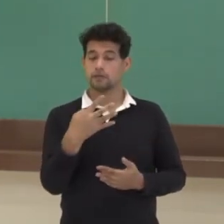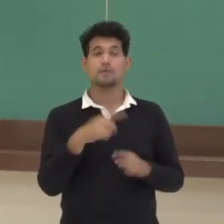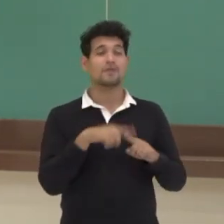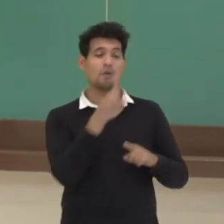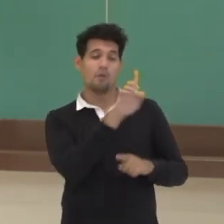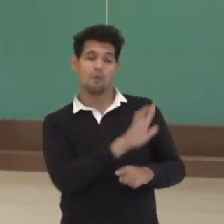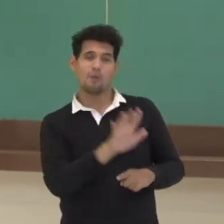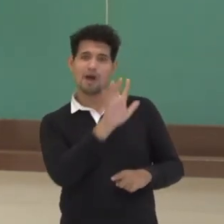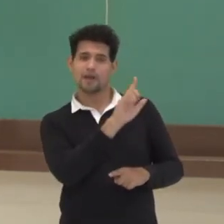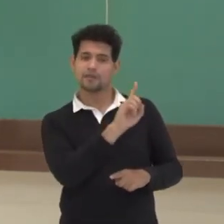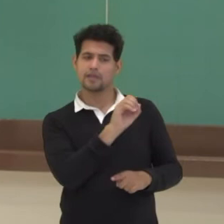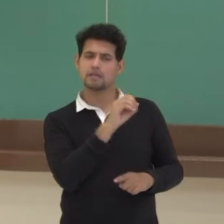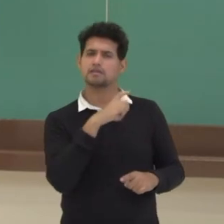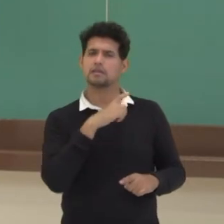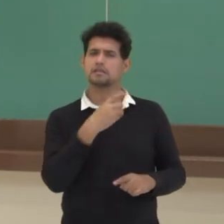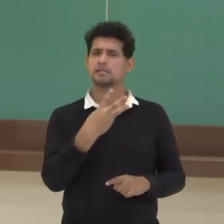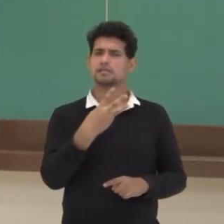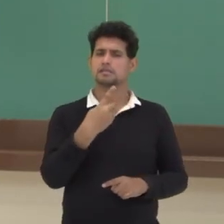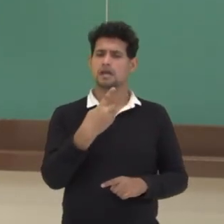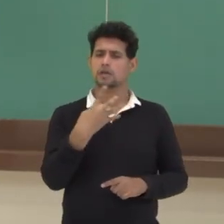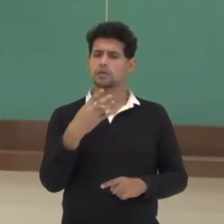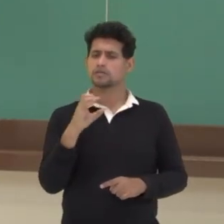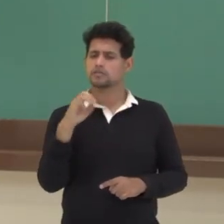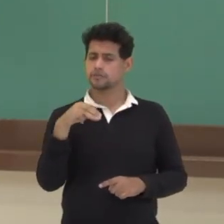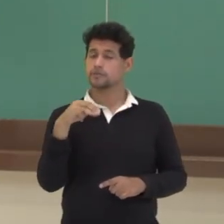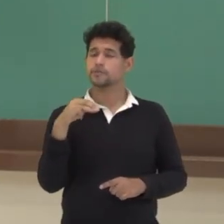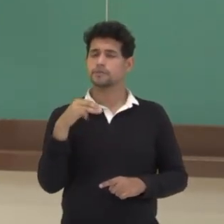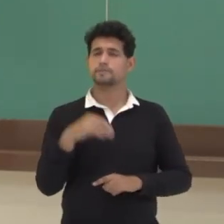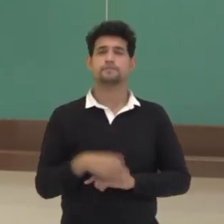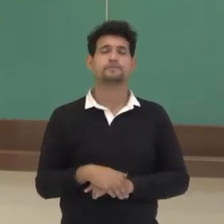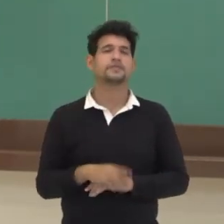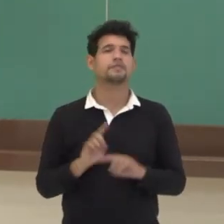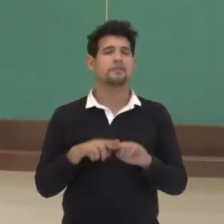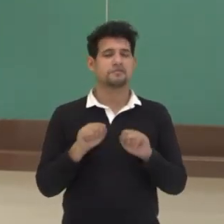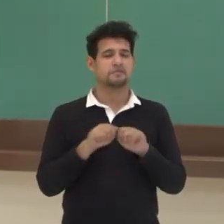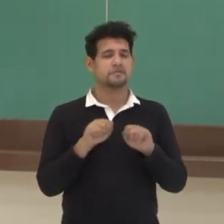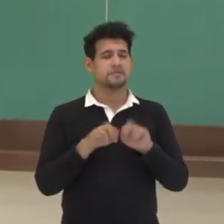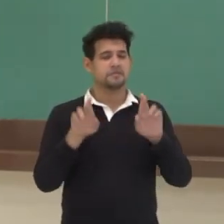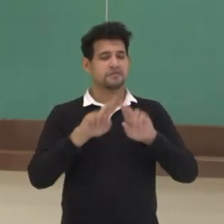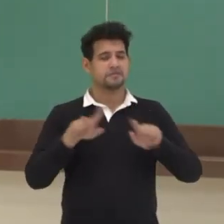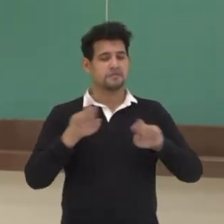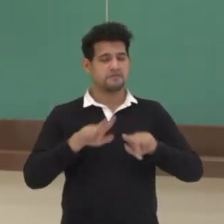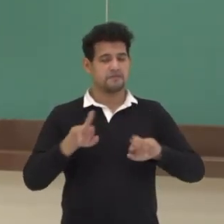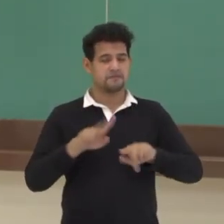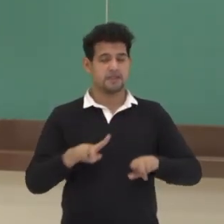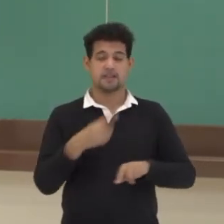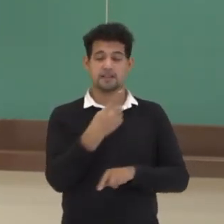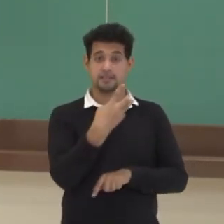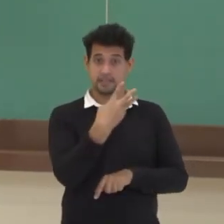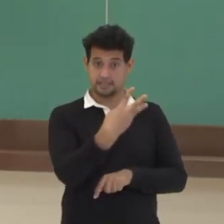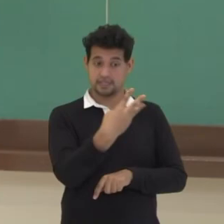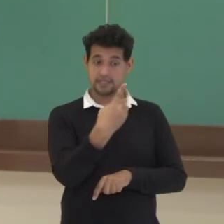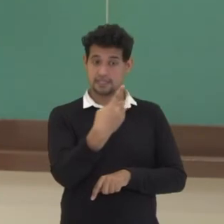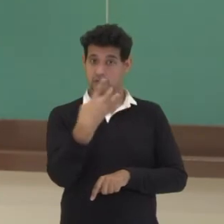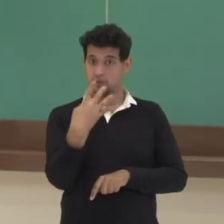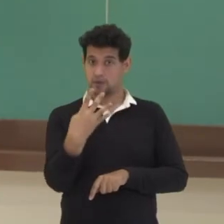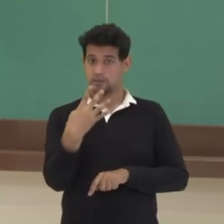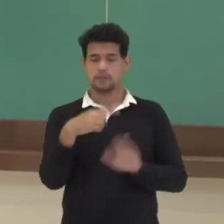eu encontrei 314 centímetros quadrados. Fazendo essa diferença, né, 314